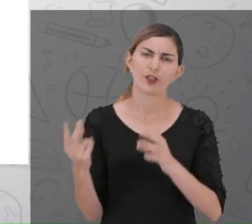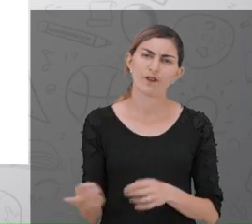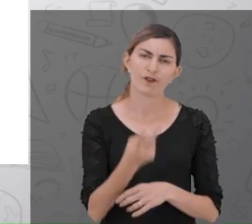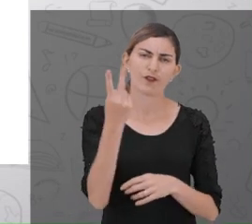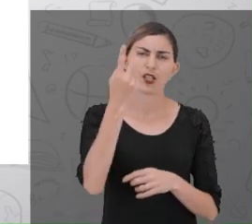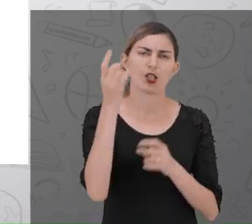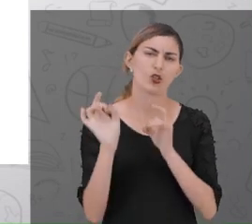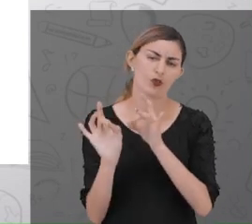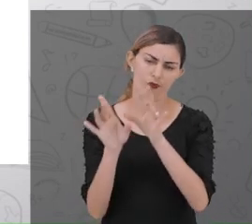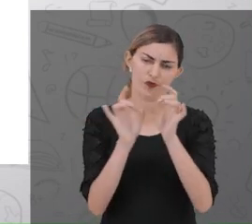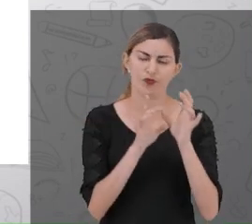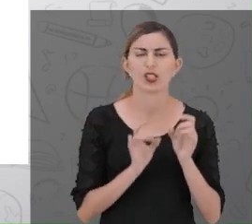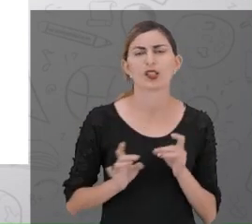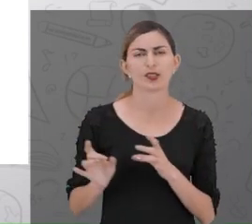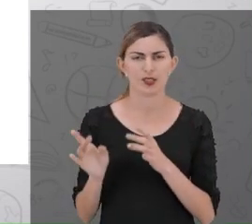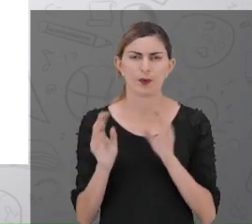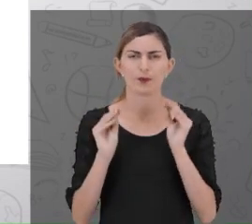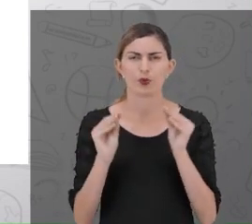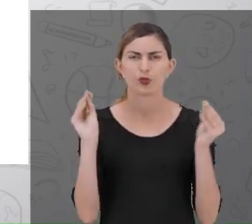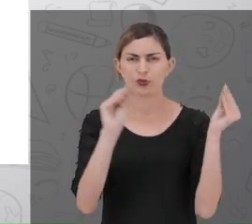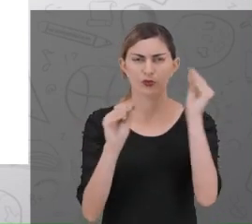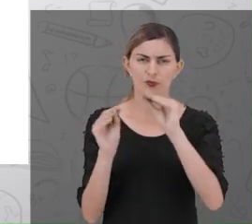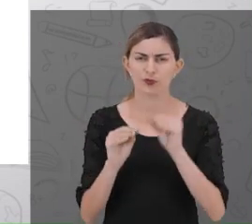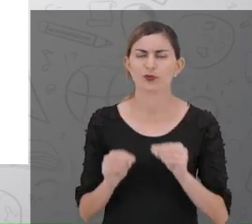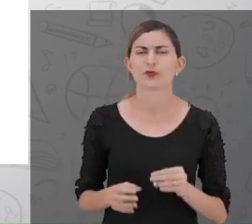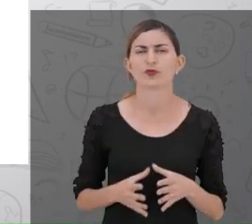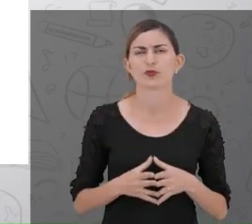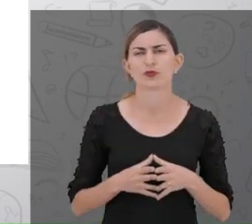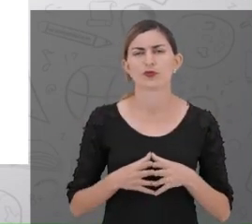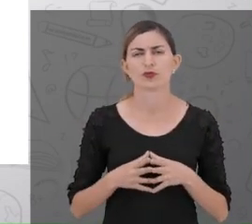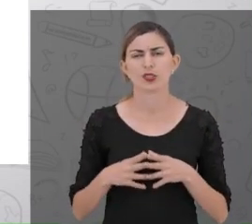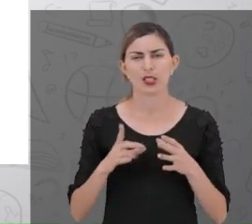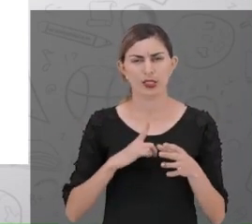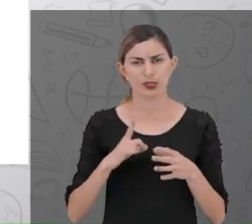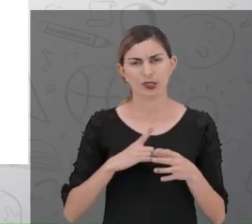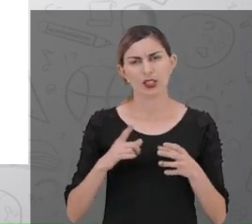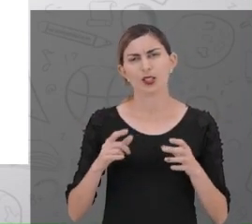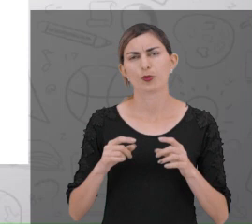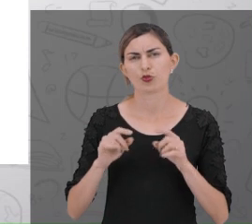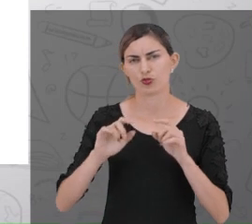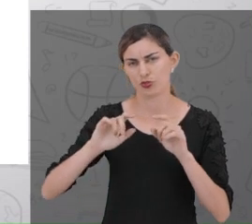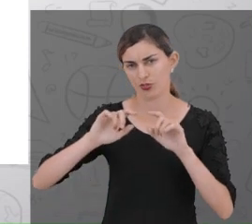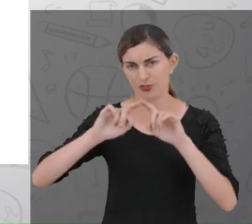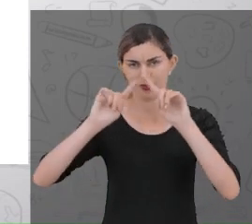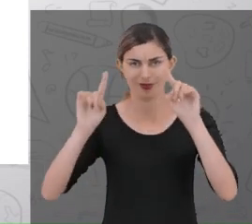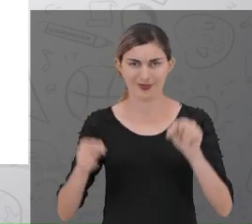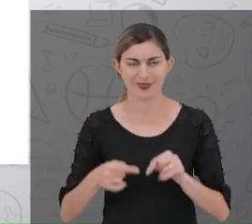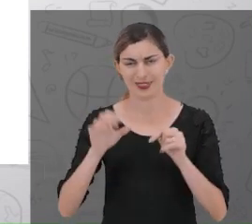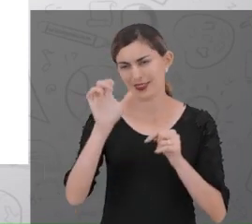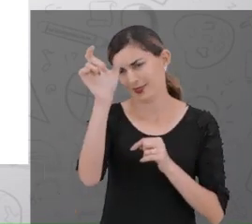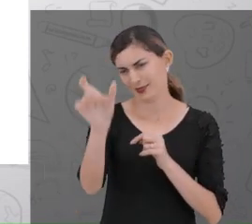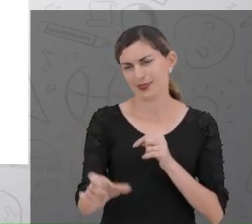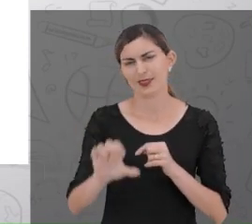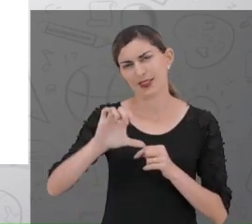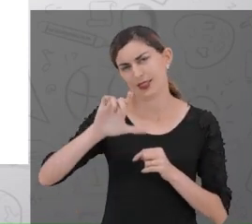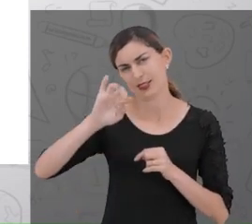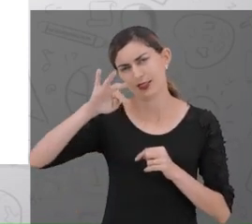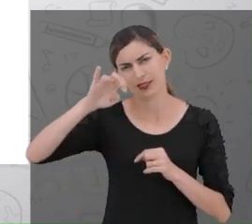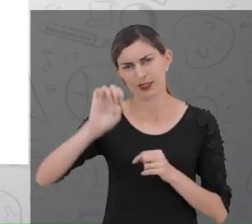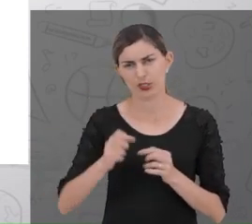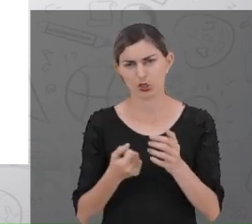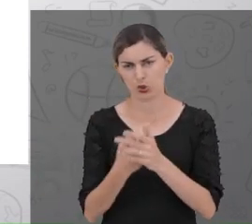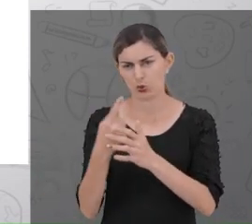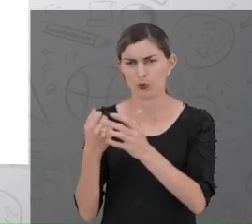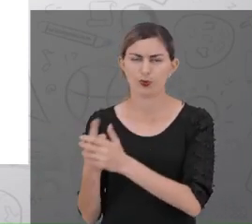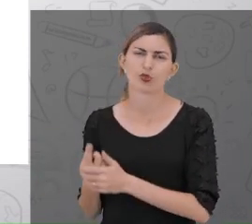da venda, o valor dessa venda, né? A gente pode colocar isso como atributo também. Aí temos uma chave estrangeira para cliente,